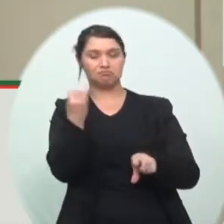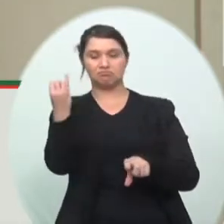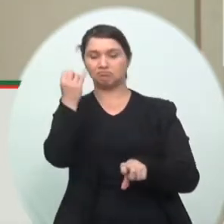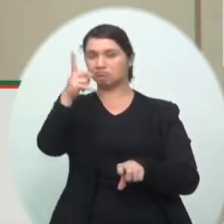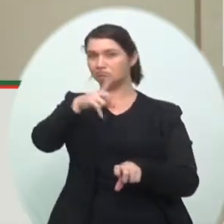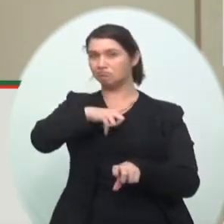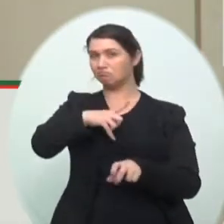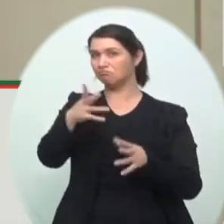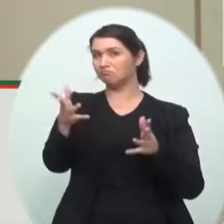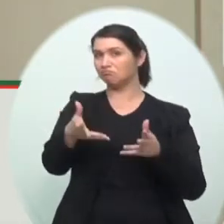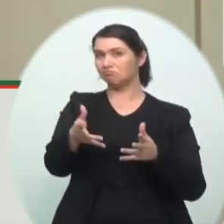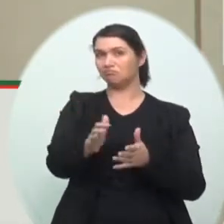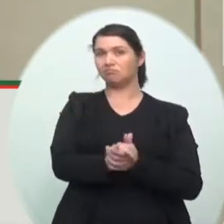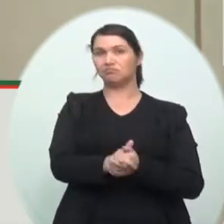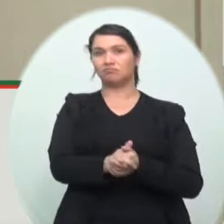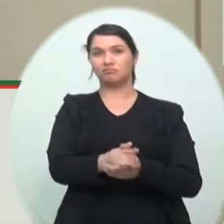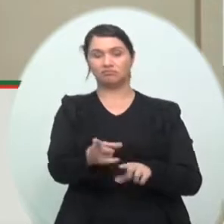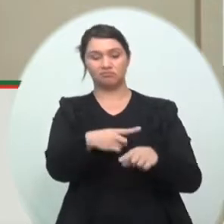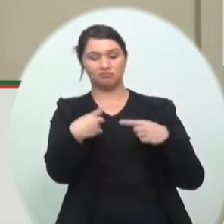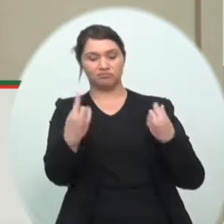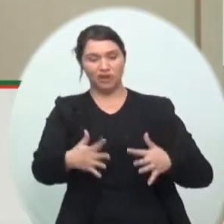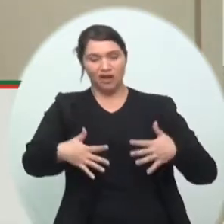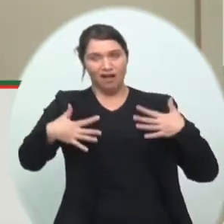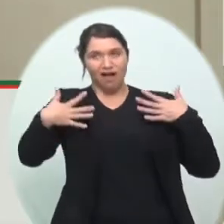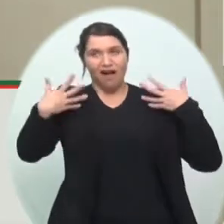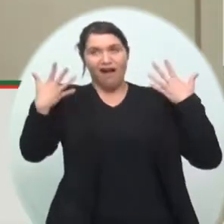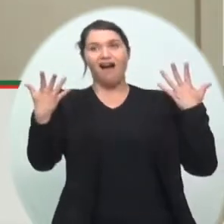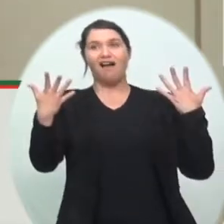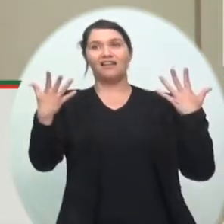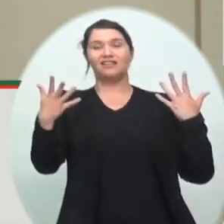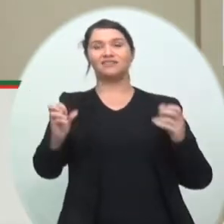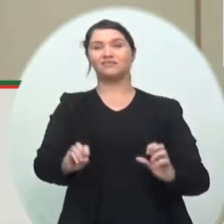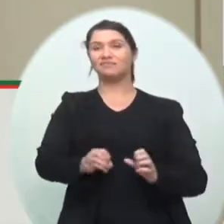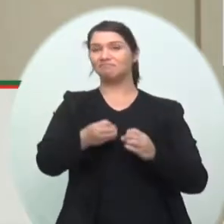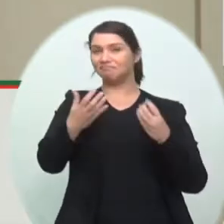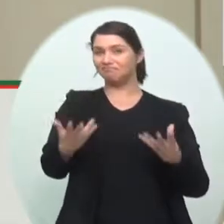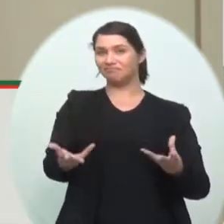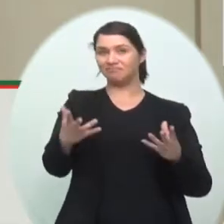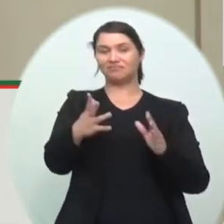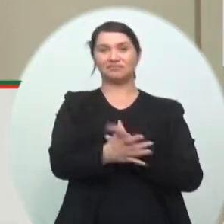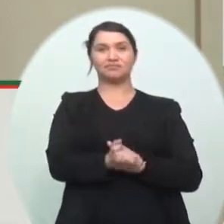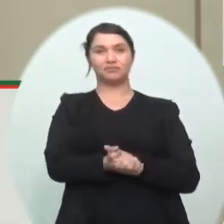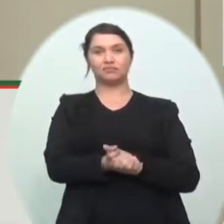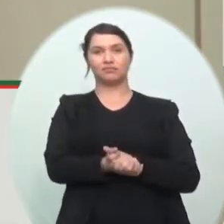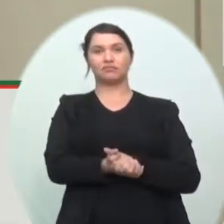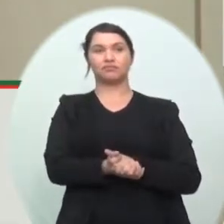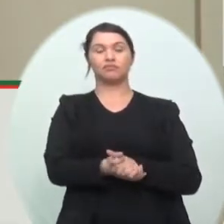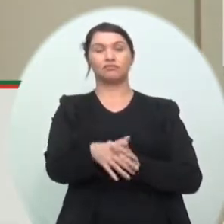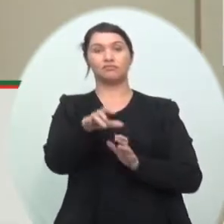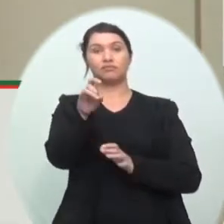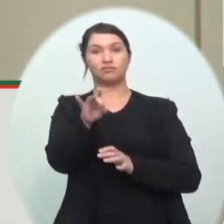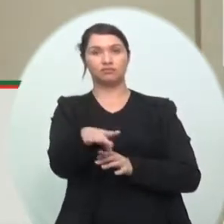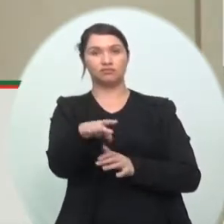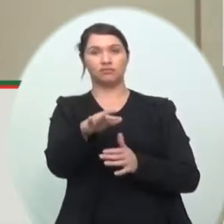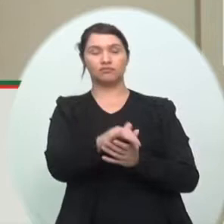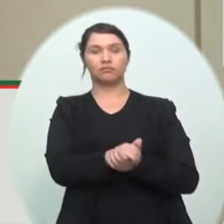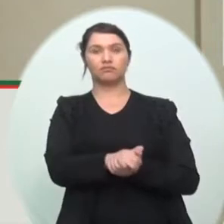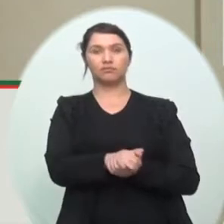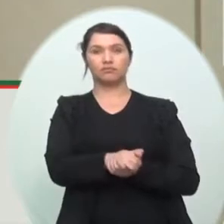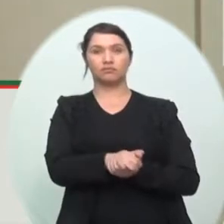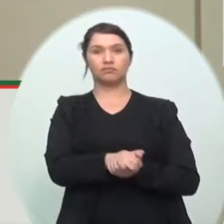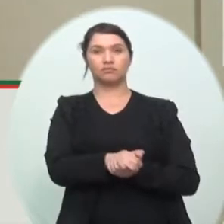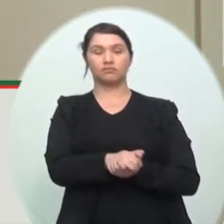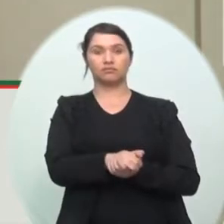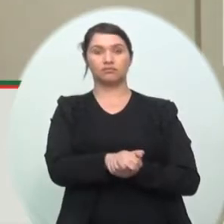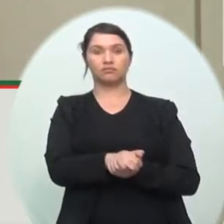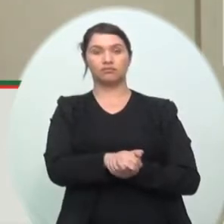orgulha a todos, essa homenagem, então, essa solenidade, na verdade, é a formalização da gratidão